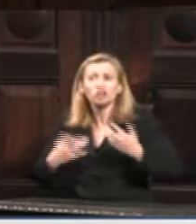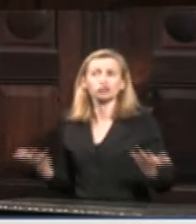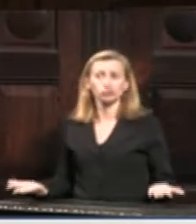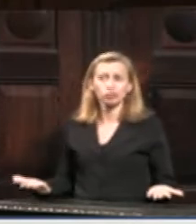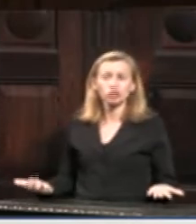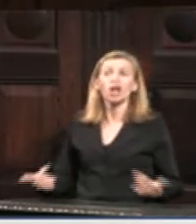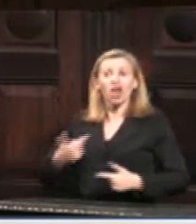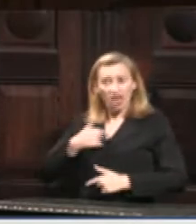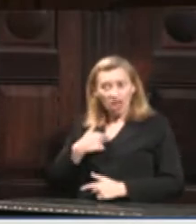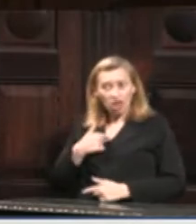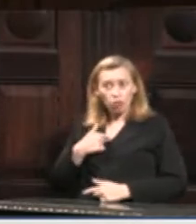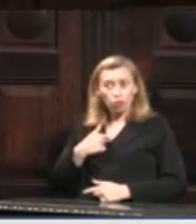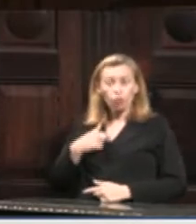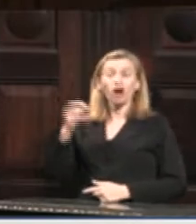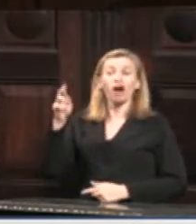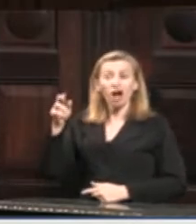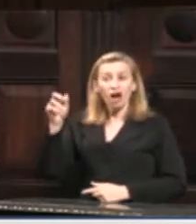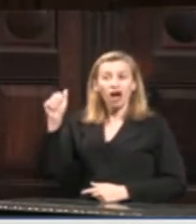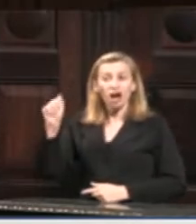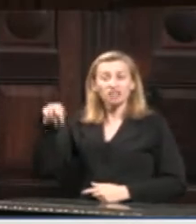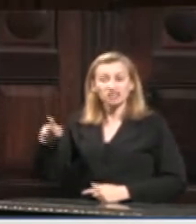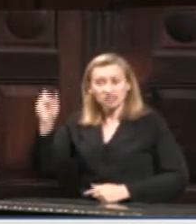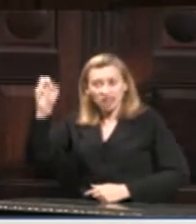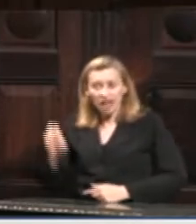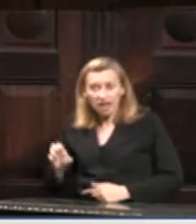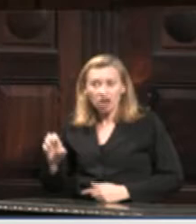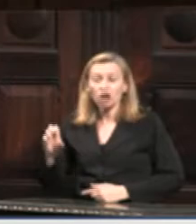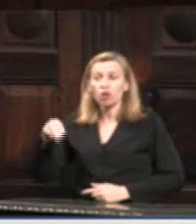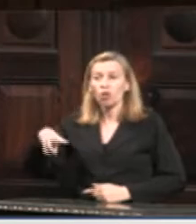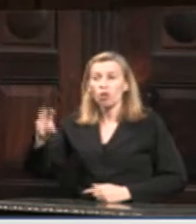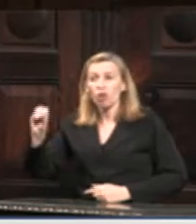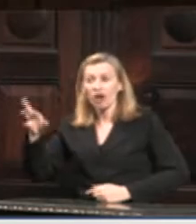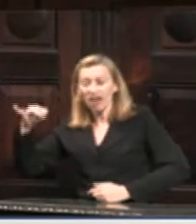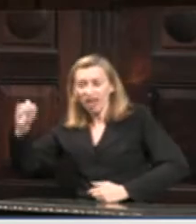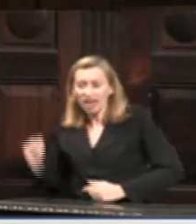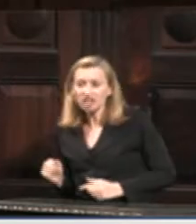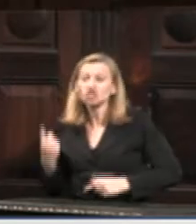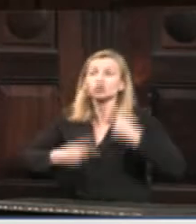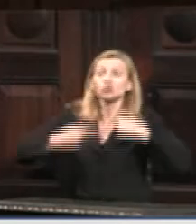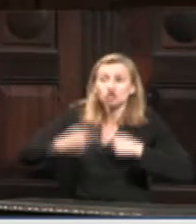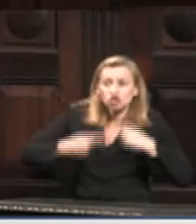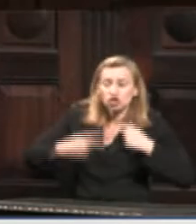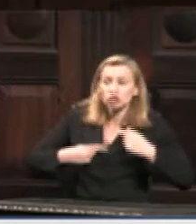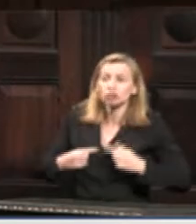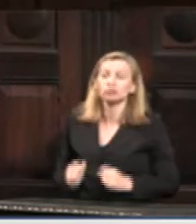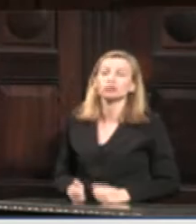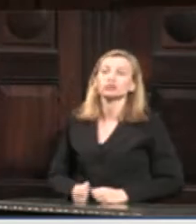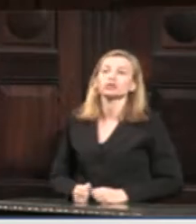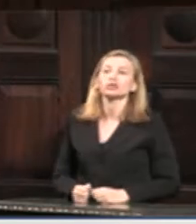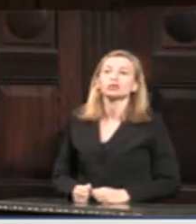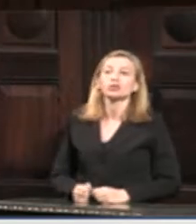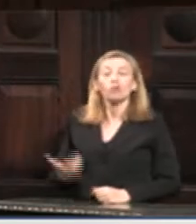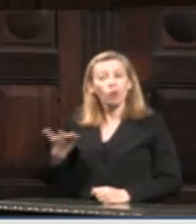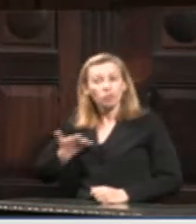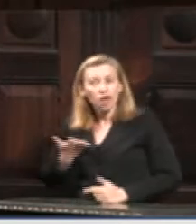forma, eu, André Correia, discutindo com aqueles que são simpáticos ao meu legítimo